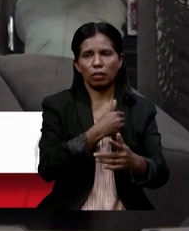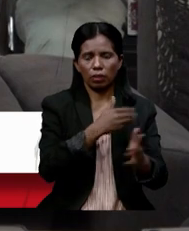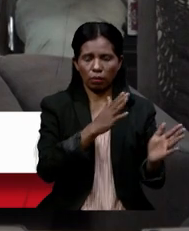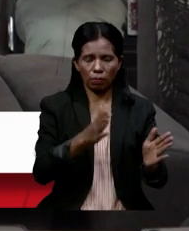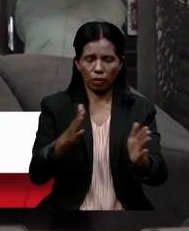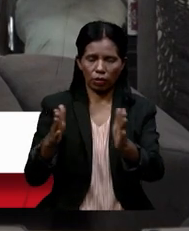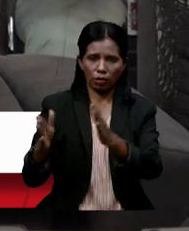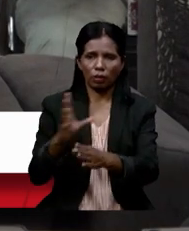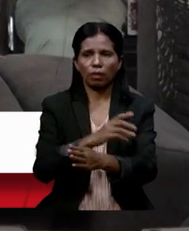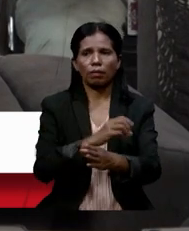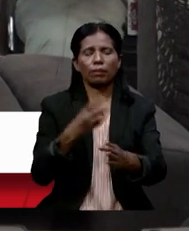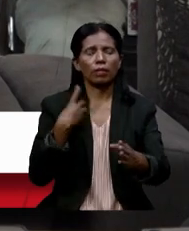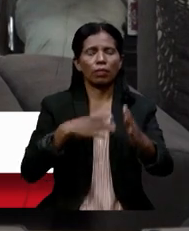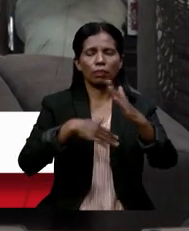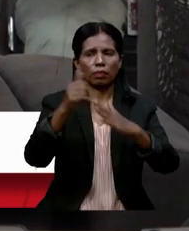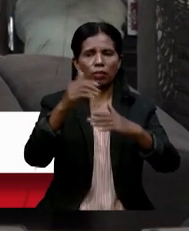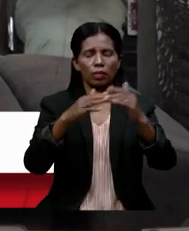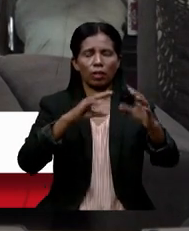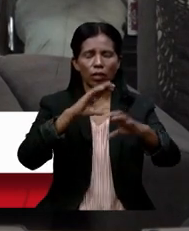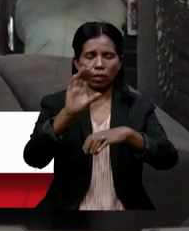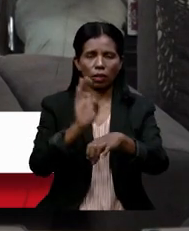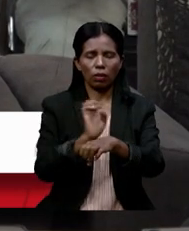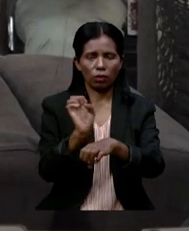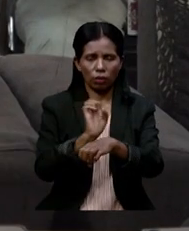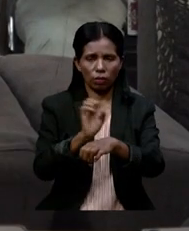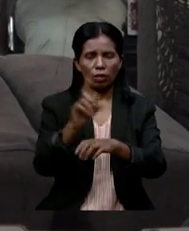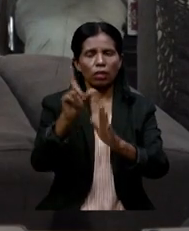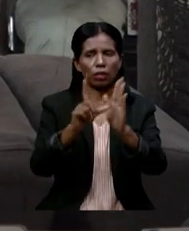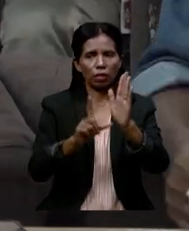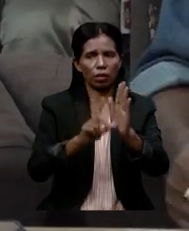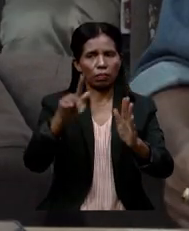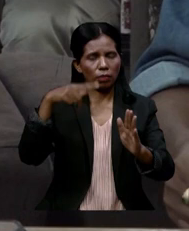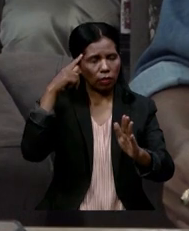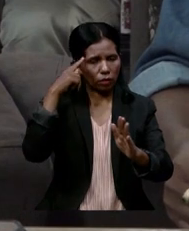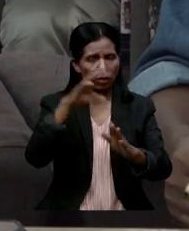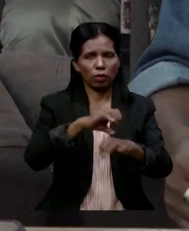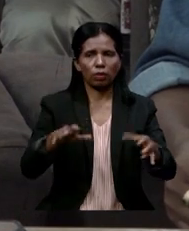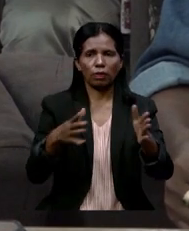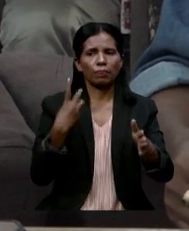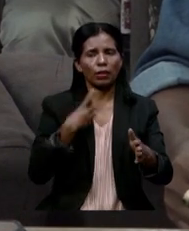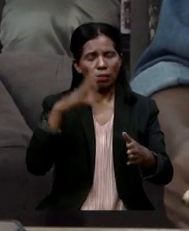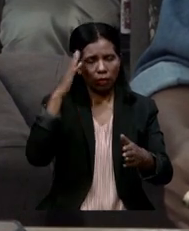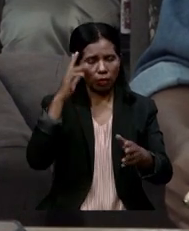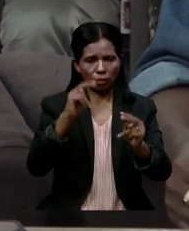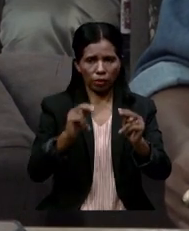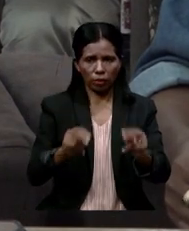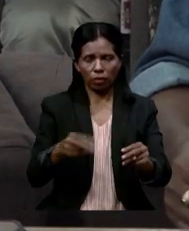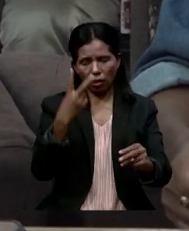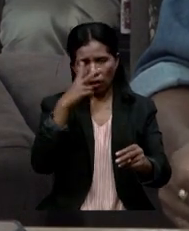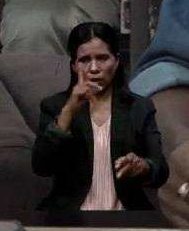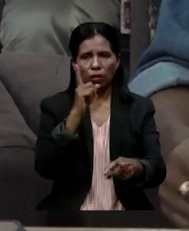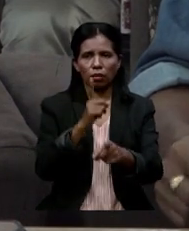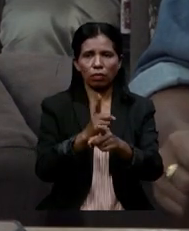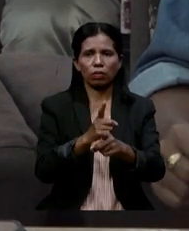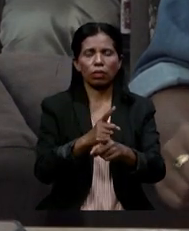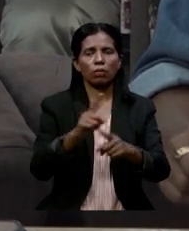em termos de infraestrutura, economia, aspecto legal, política e no recurso humano. A minha não encanta que precisa realístico e tua